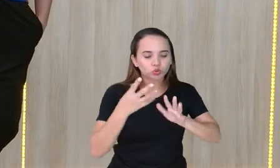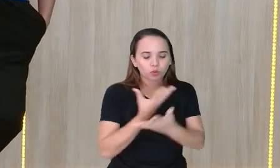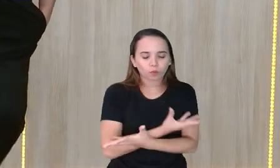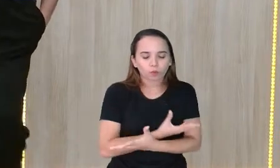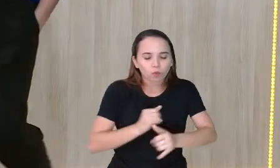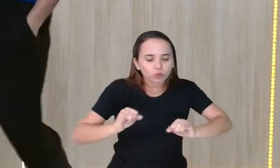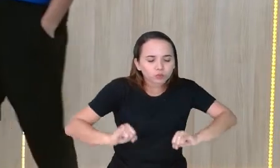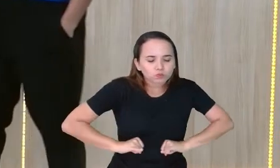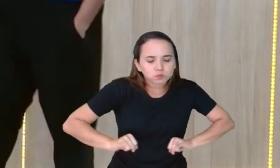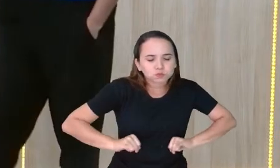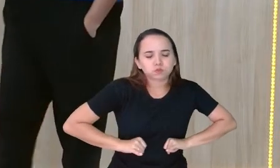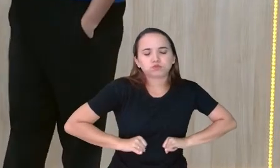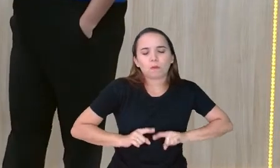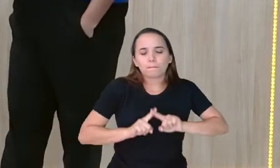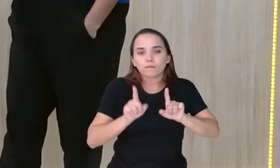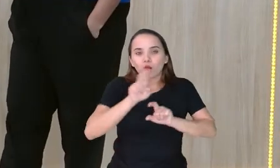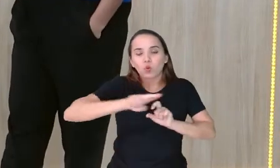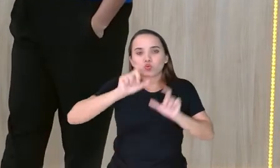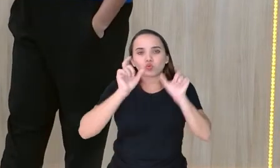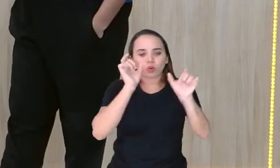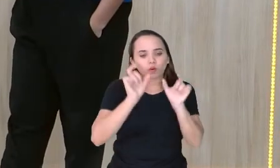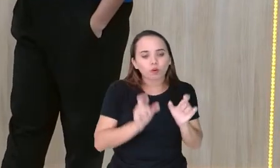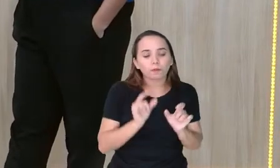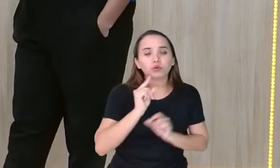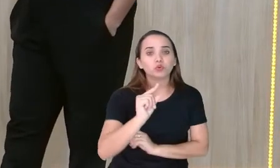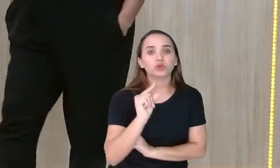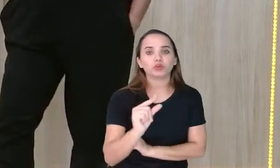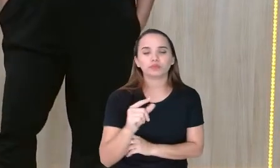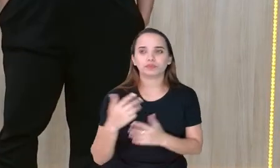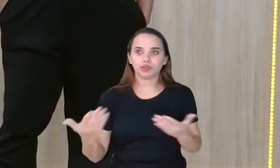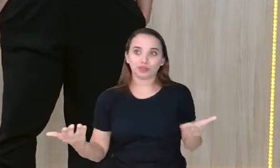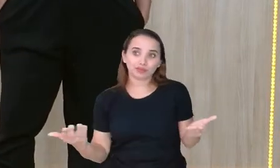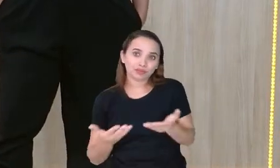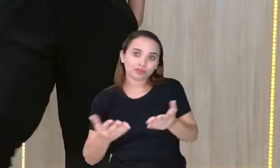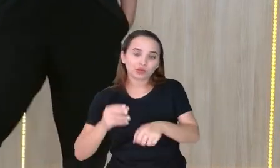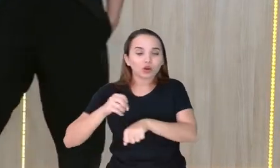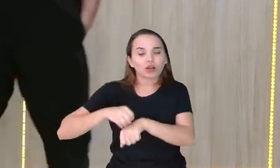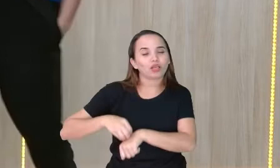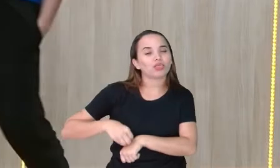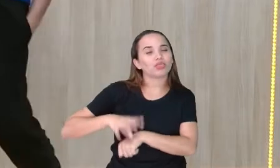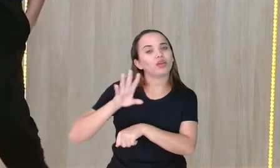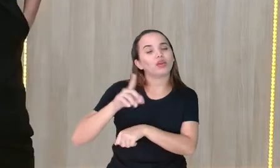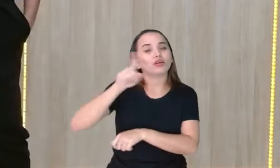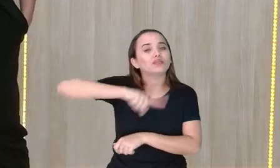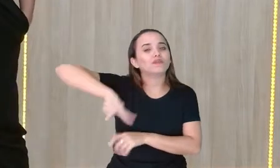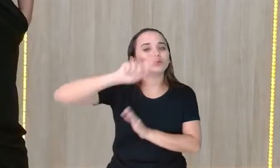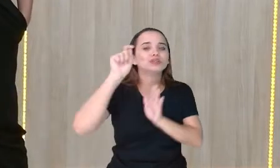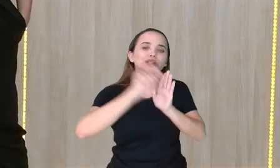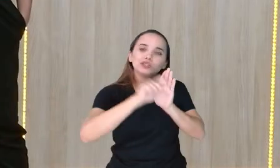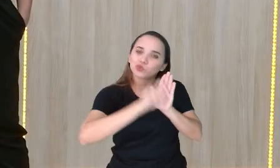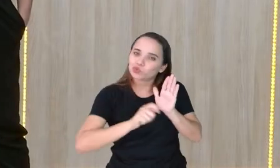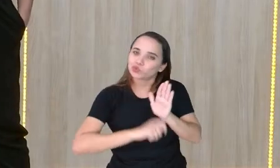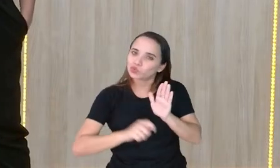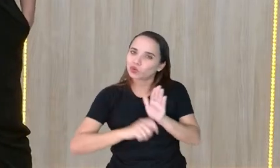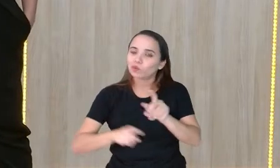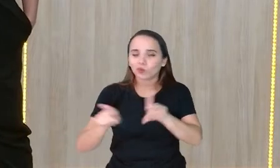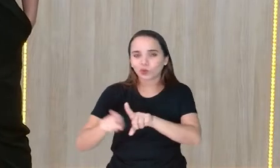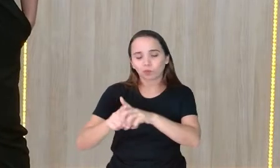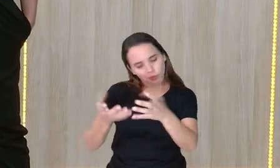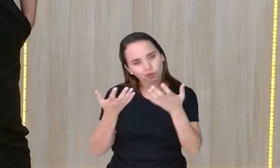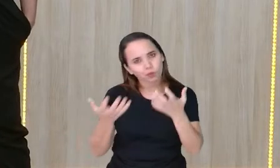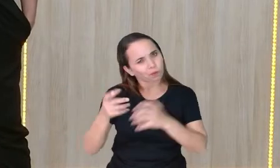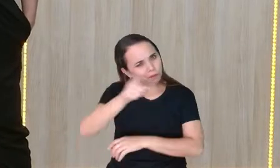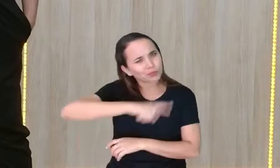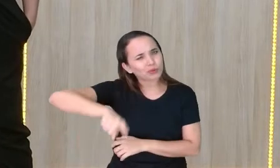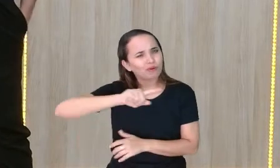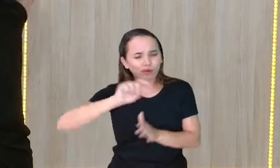palavras, né? E aqui eu trouxe o quê? Dicas para escrever mini contos, porque eu quero que vocês se tornem escritores também. É um